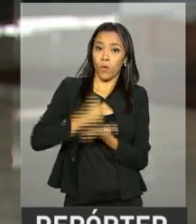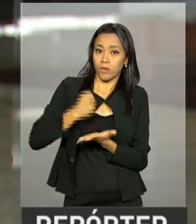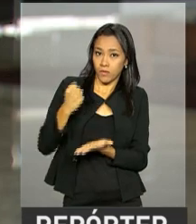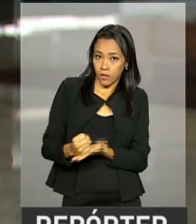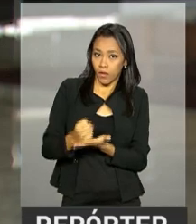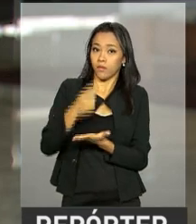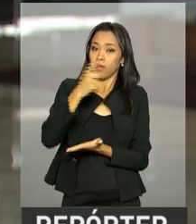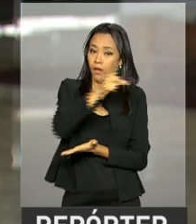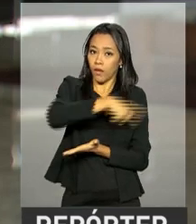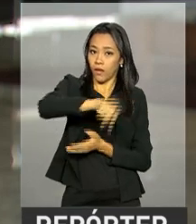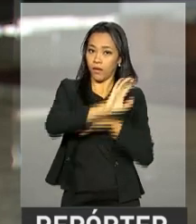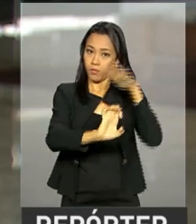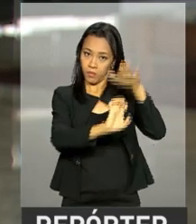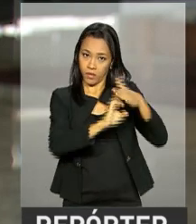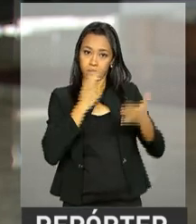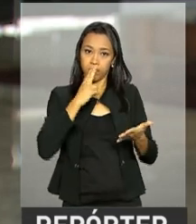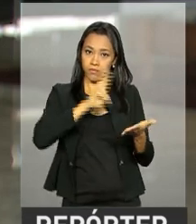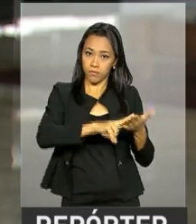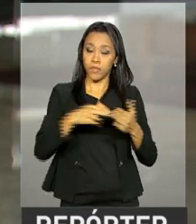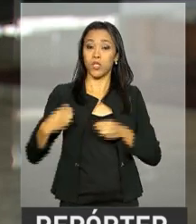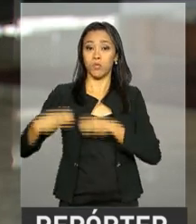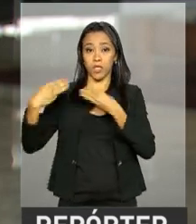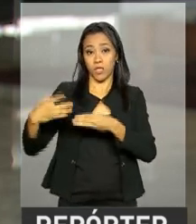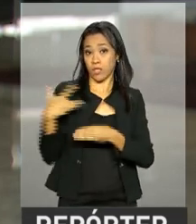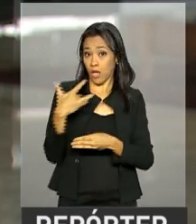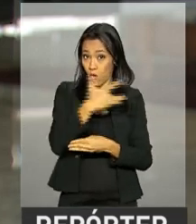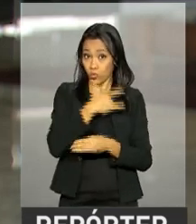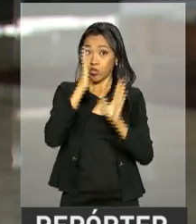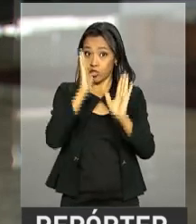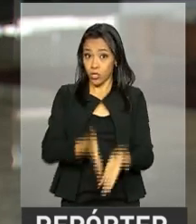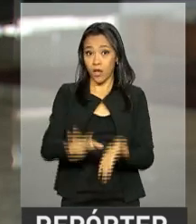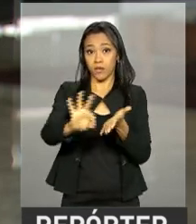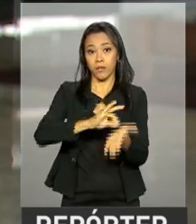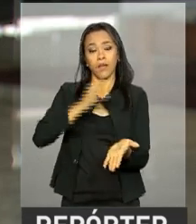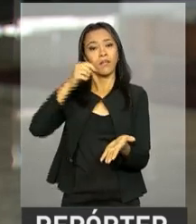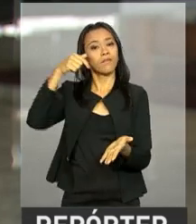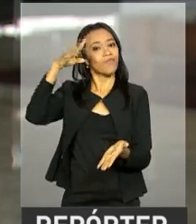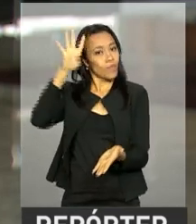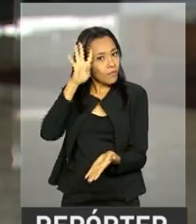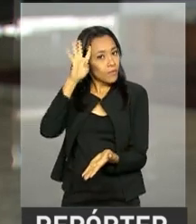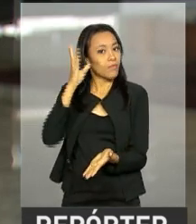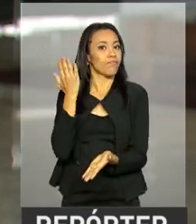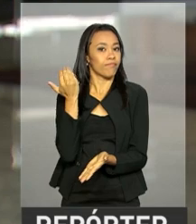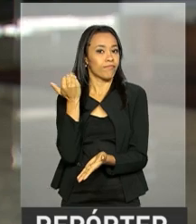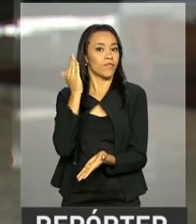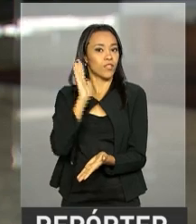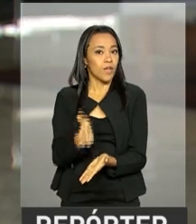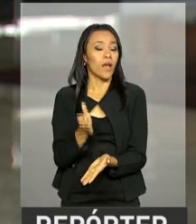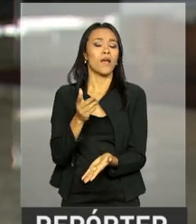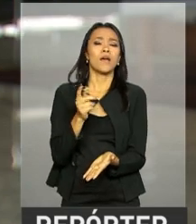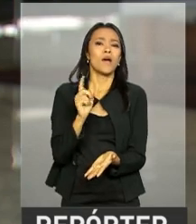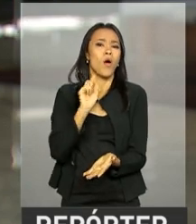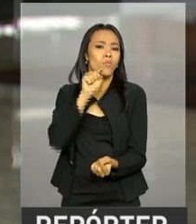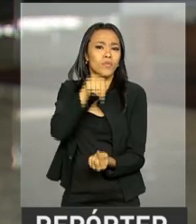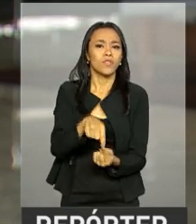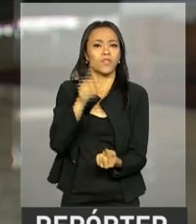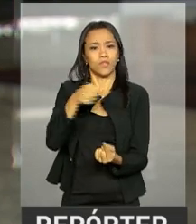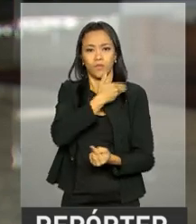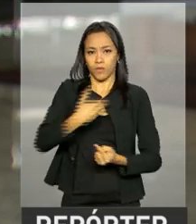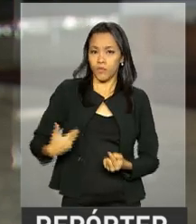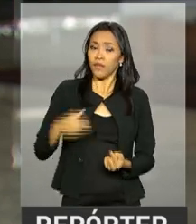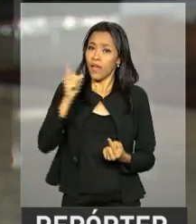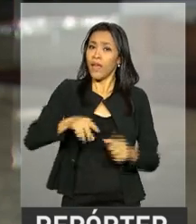pública e o Ministério da Saúde foi assinado nesta quarta-feira a expectativa do governo é reduzir custo e tempo de entrega em